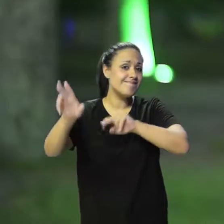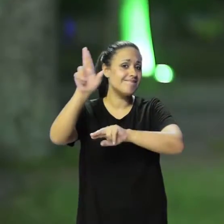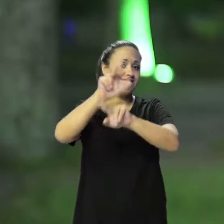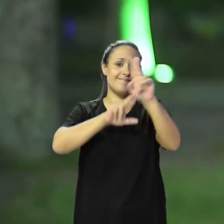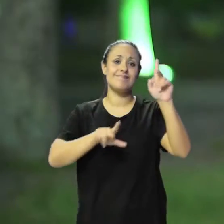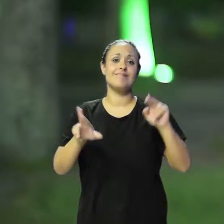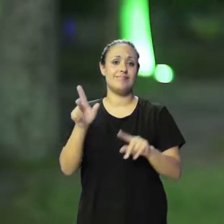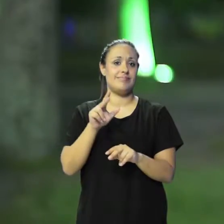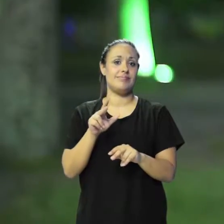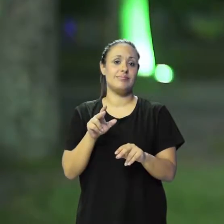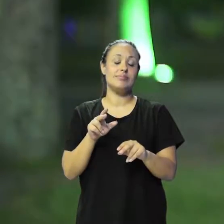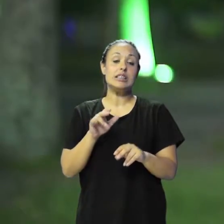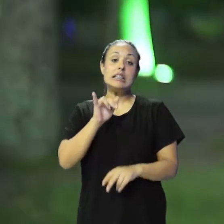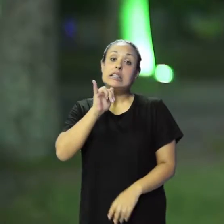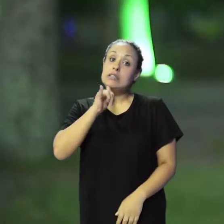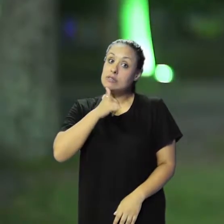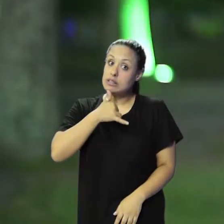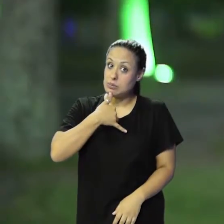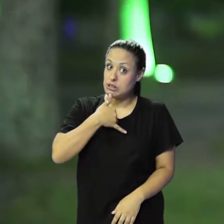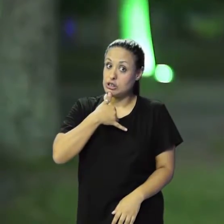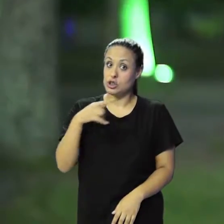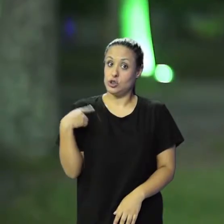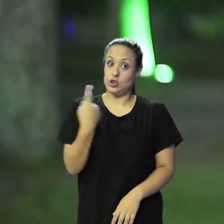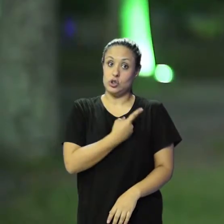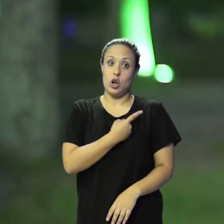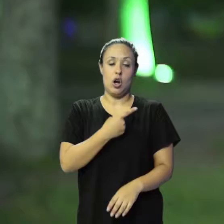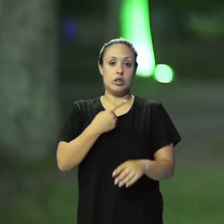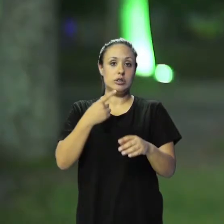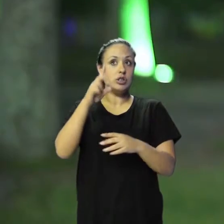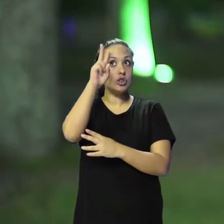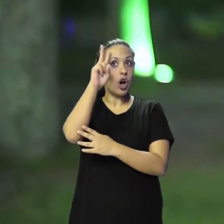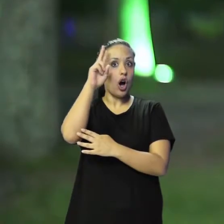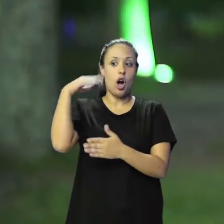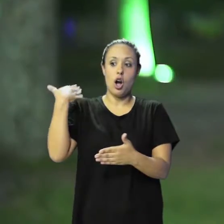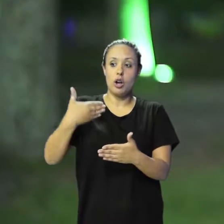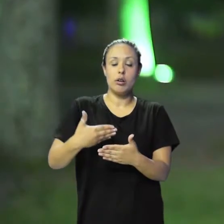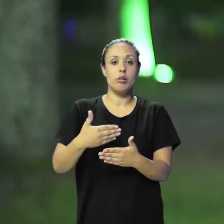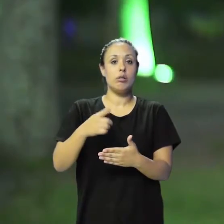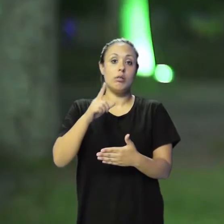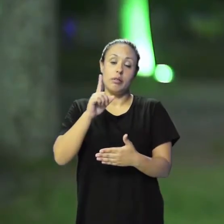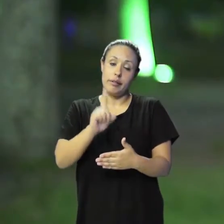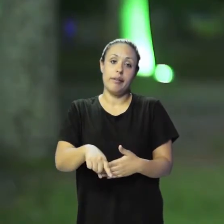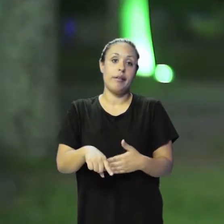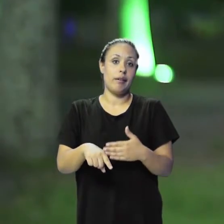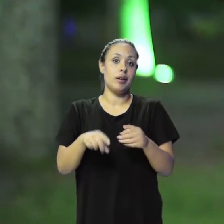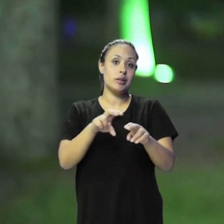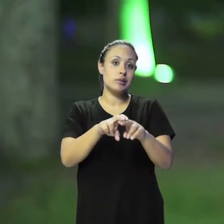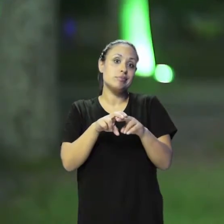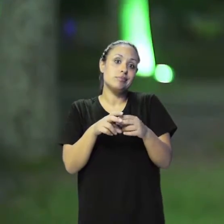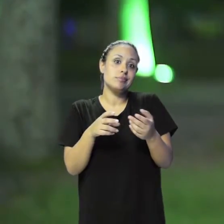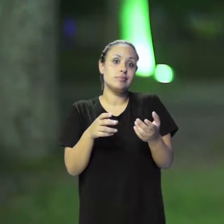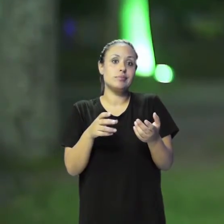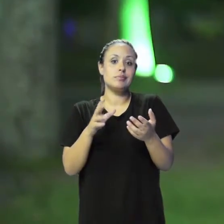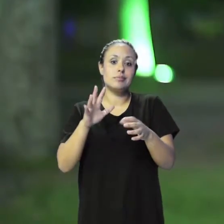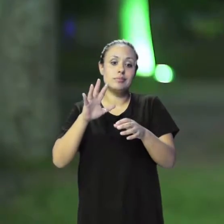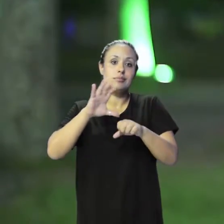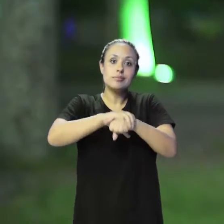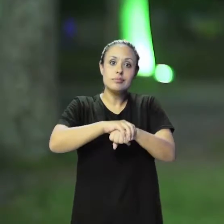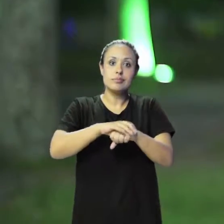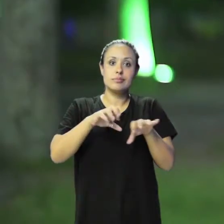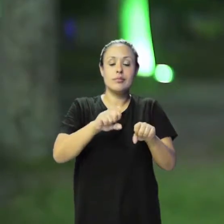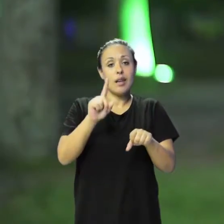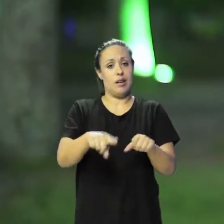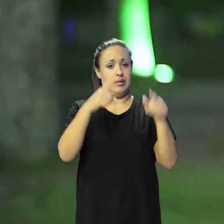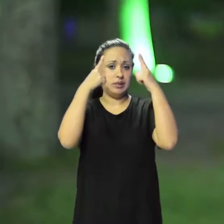construção histórica foi estruturada à base de violência, infelizmente, né? A colonização é uma violência, foi uma